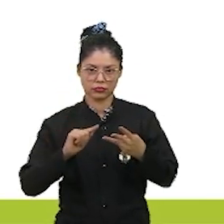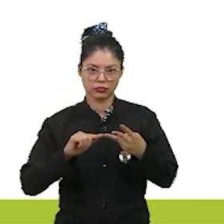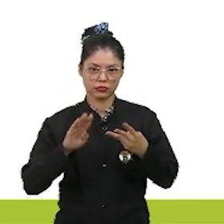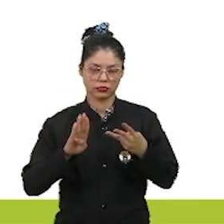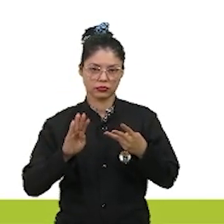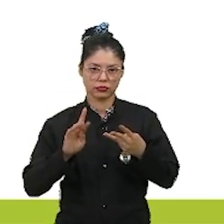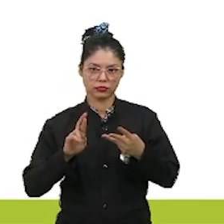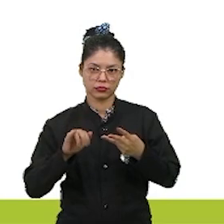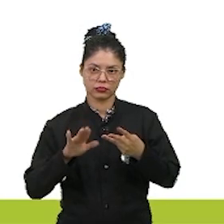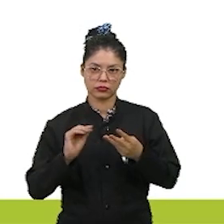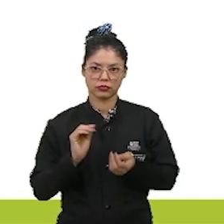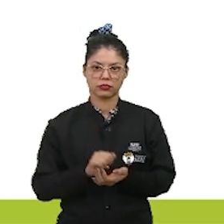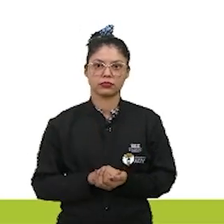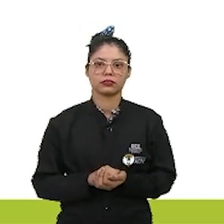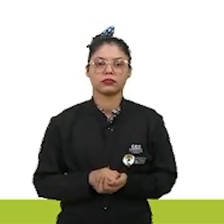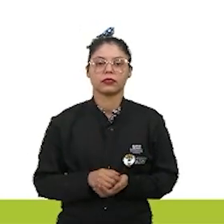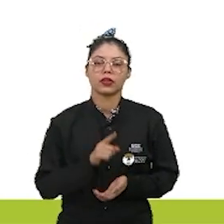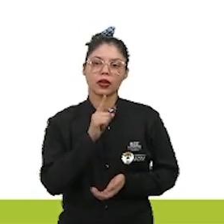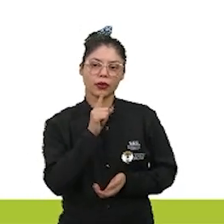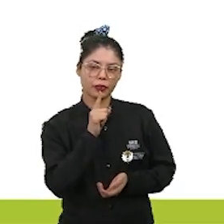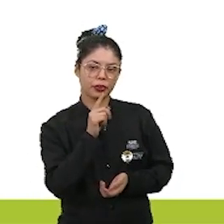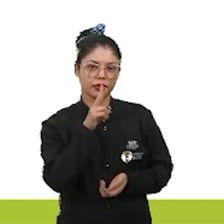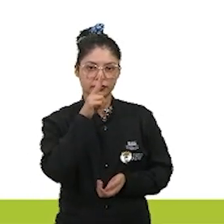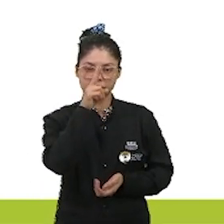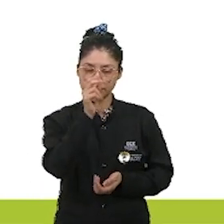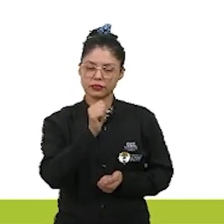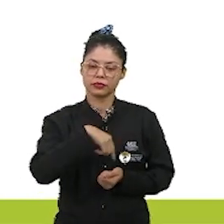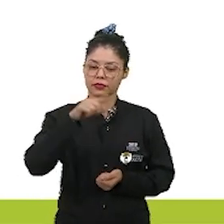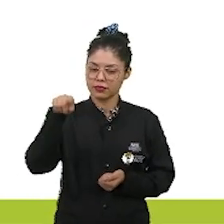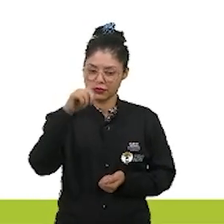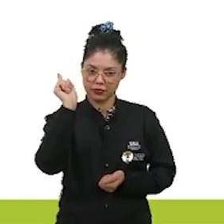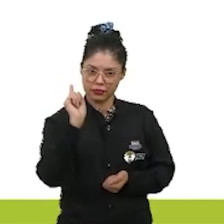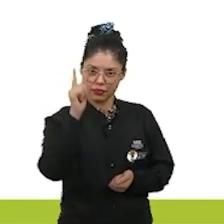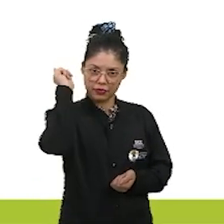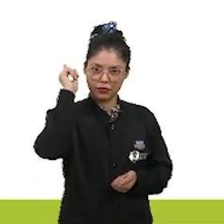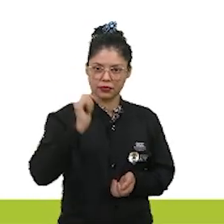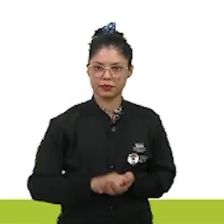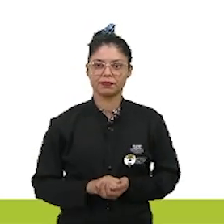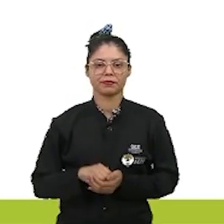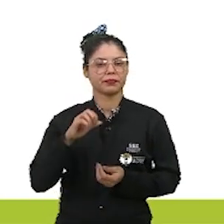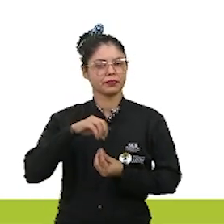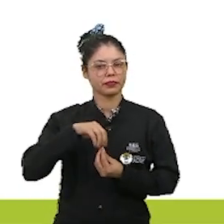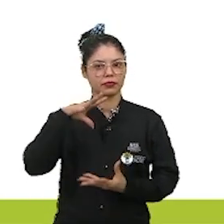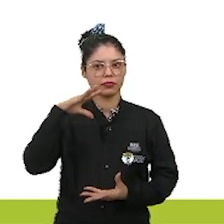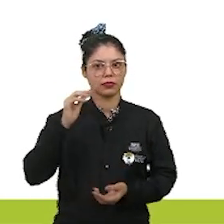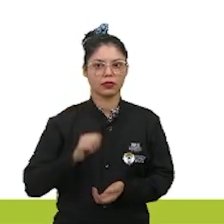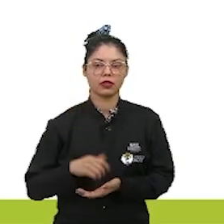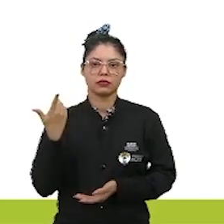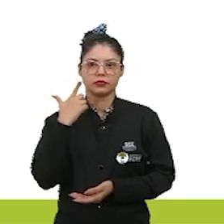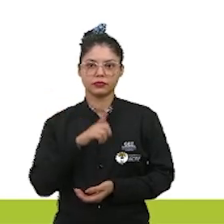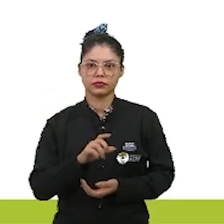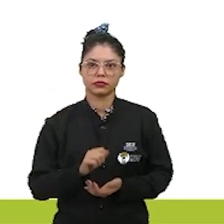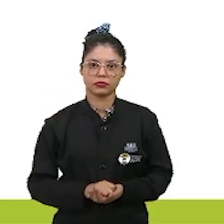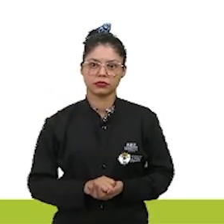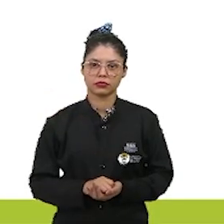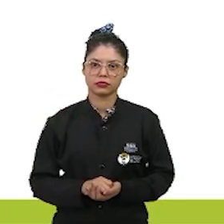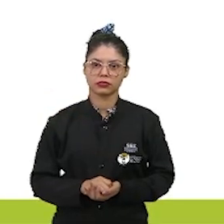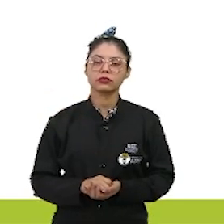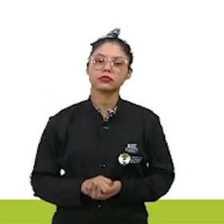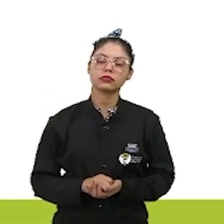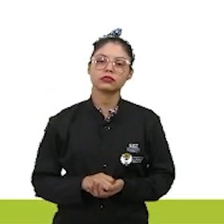Bruno. Sua vela adquire poderes mágicos, um milagre, e derrota seus